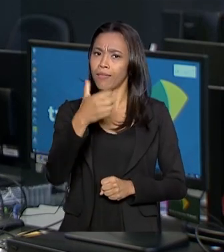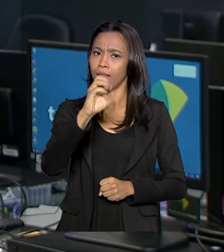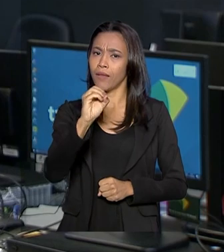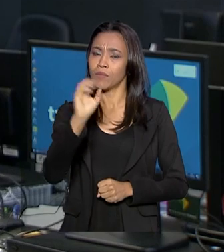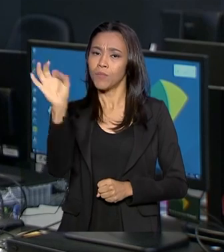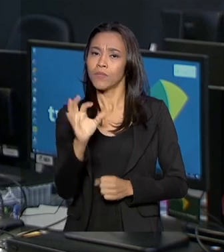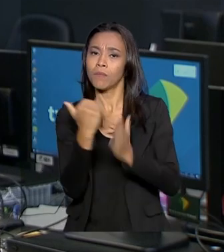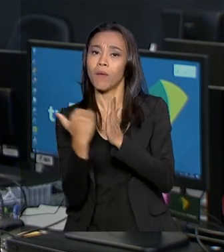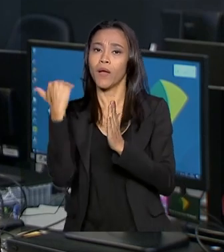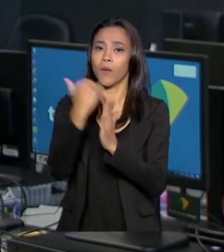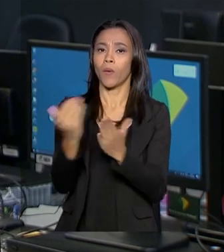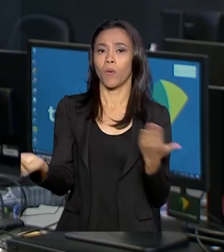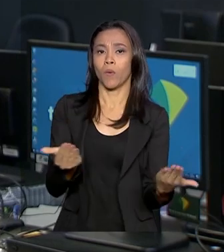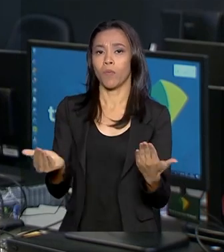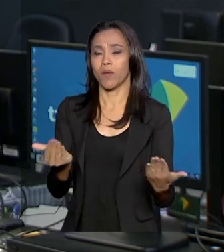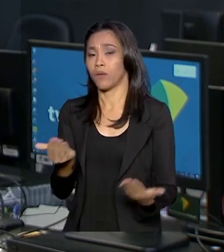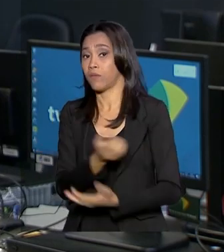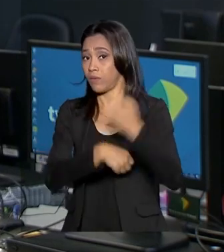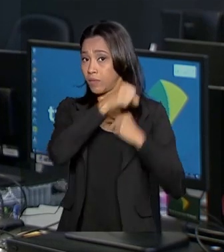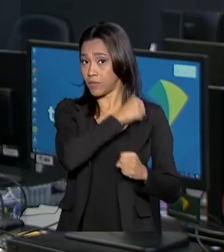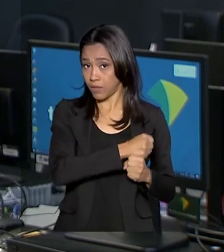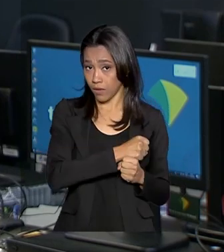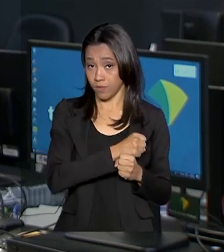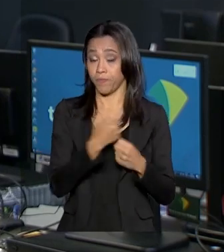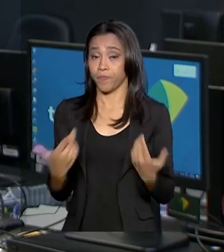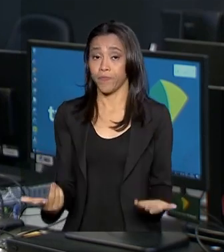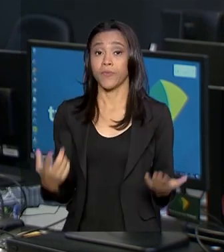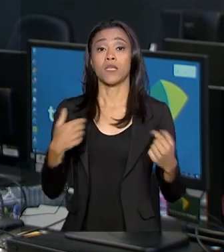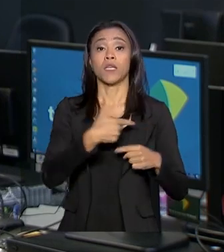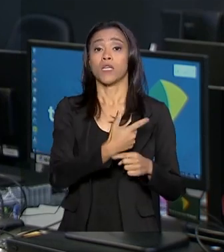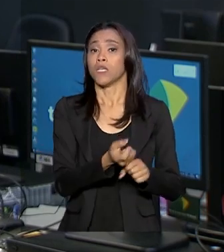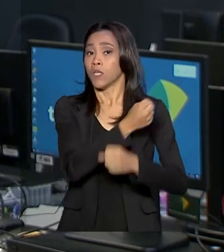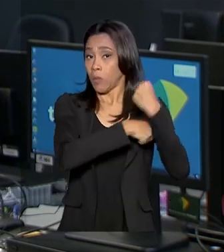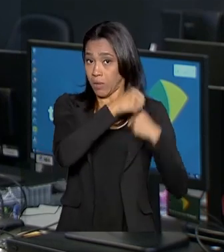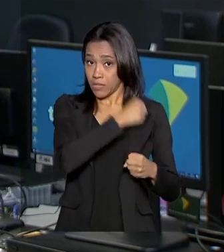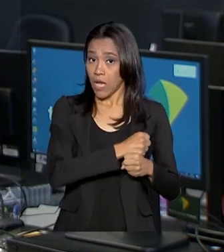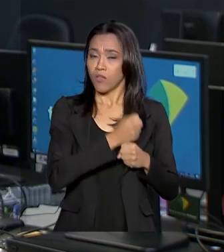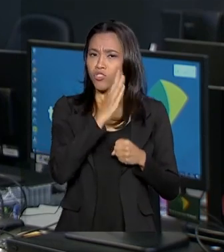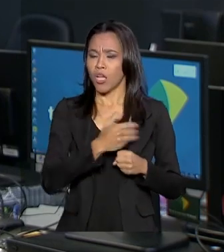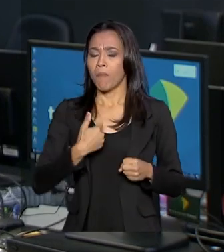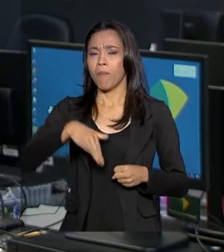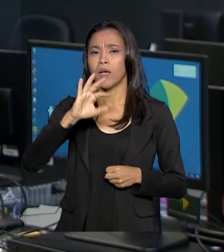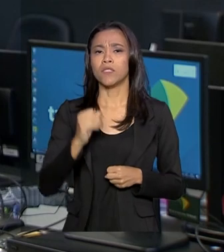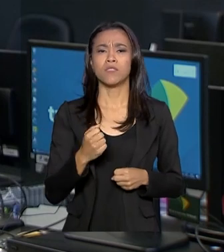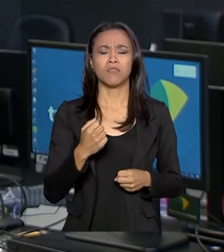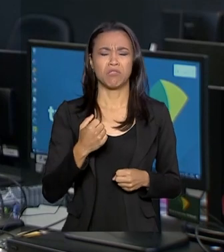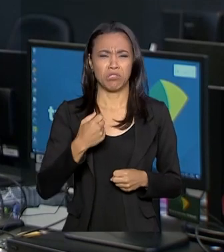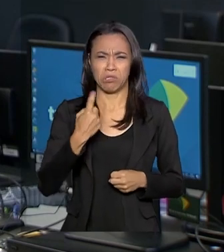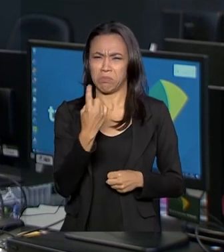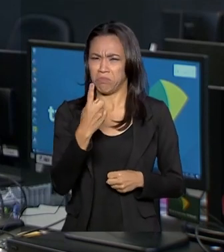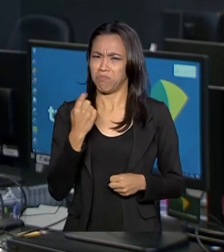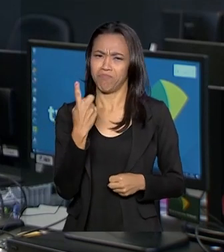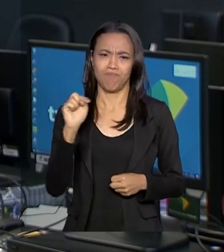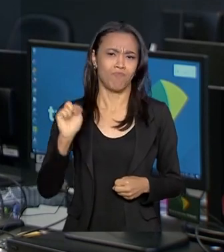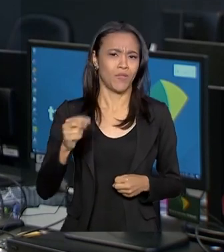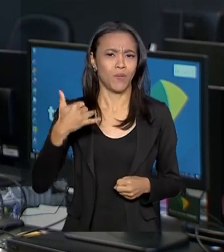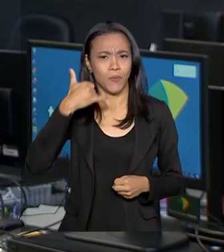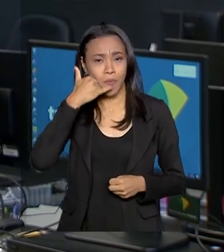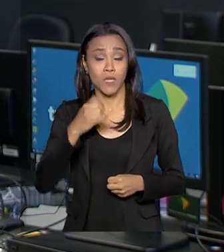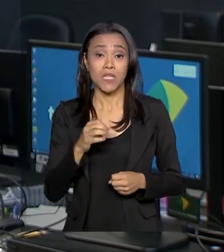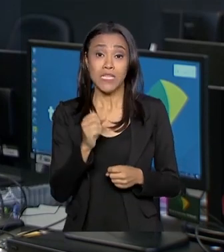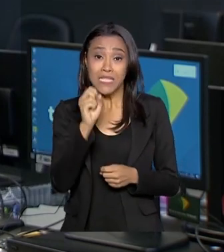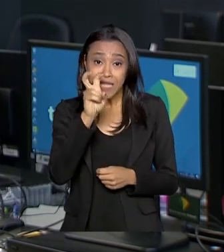mesmo período do ano passado. Em 2018, foram feitas mais de 92 mil ligações, uma média de 252